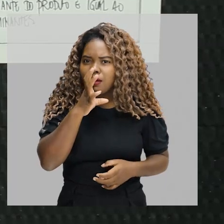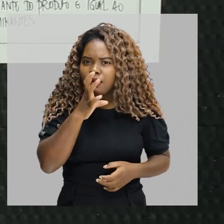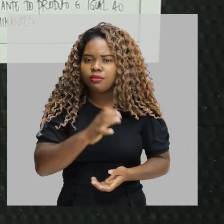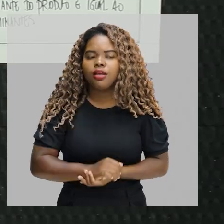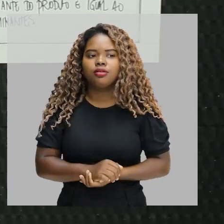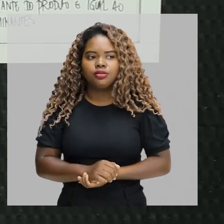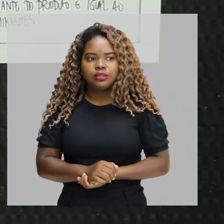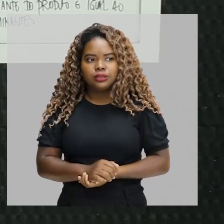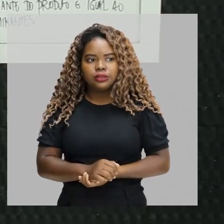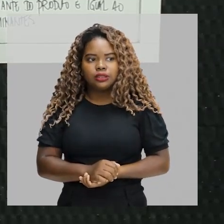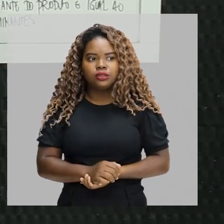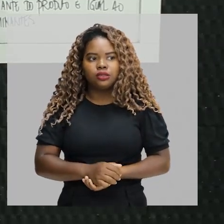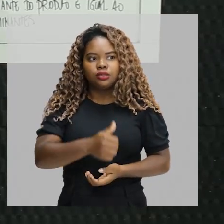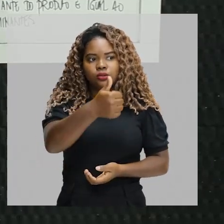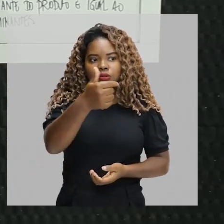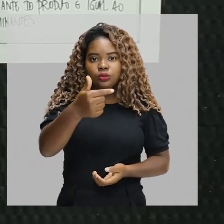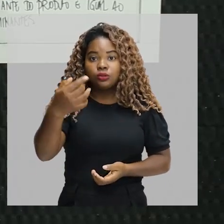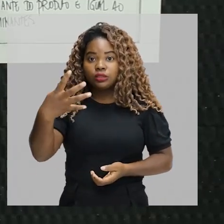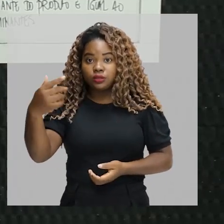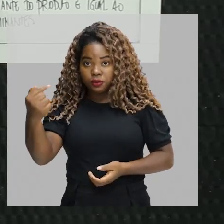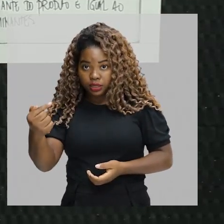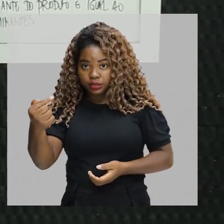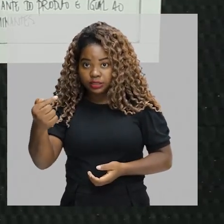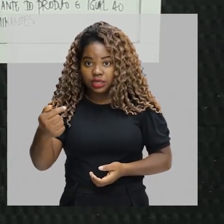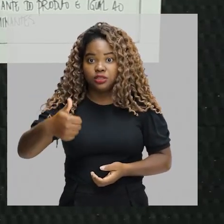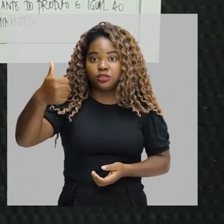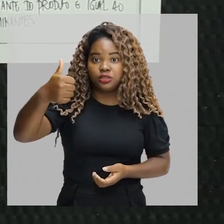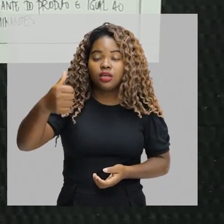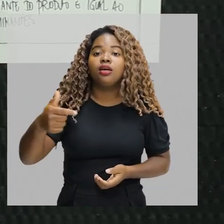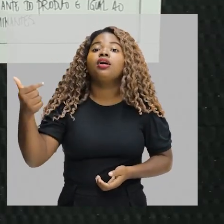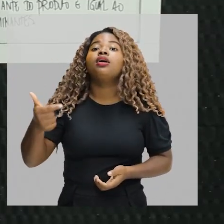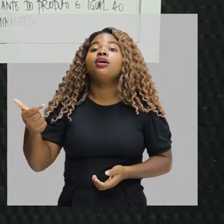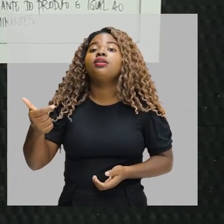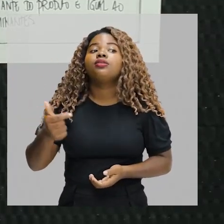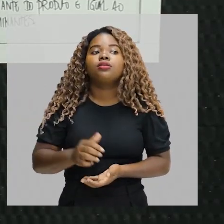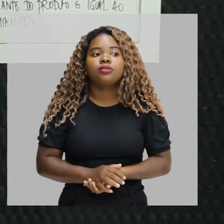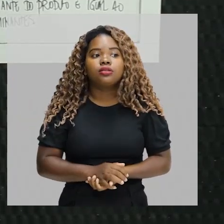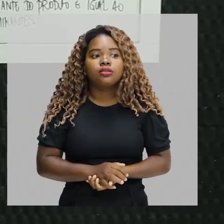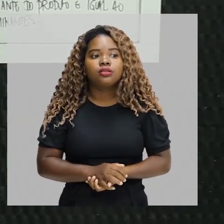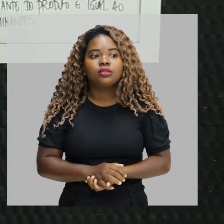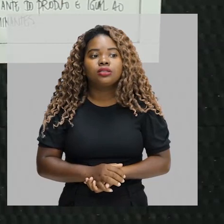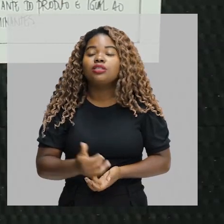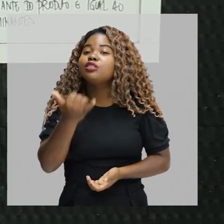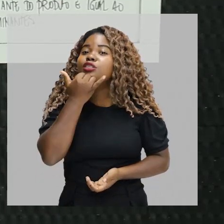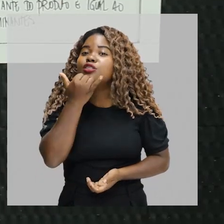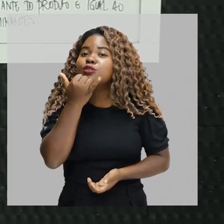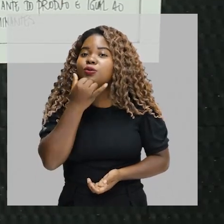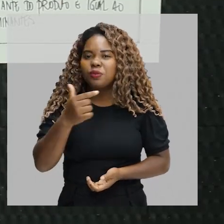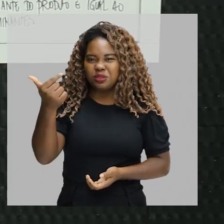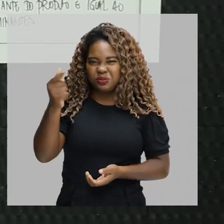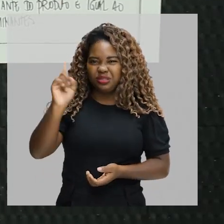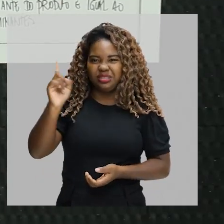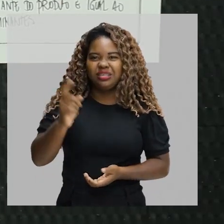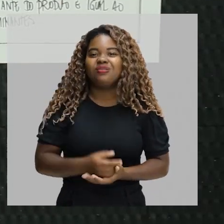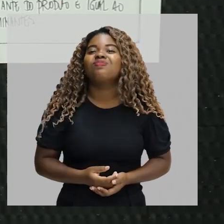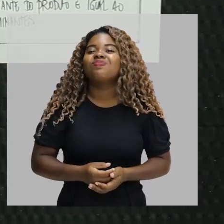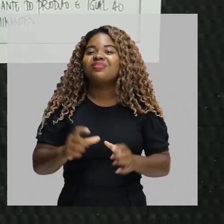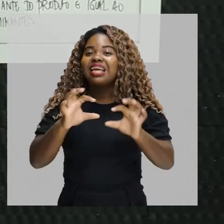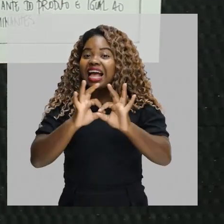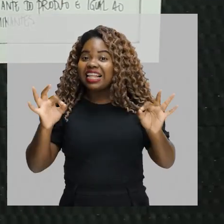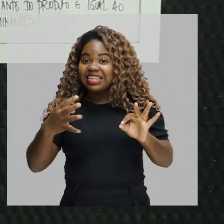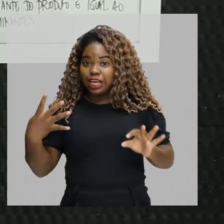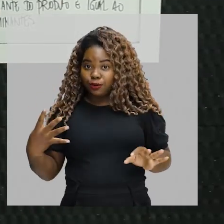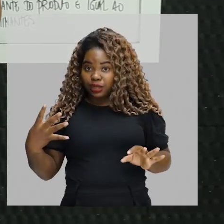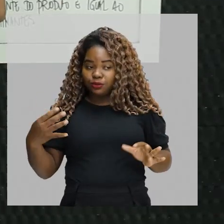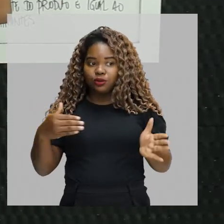Tá? Dê uma olhada. Ó, a linha 1, 1, 2, 4, 7. E a linha 2, não, a linha 4, desculpem. 2,